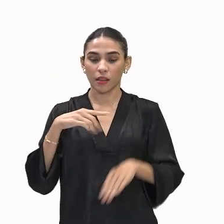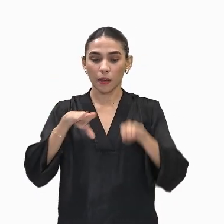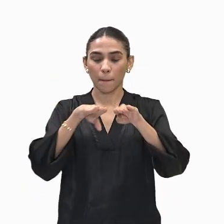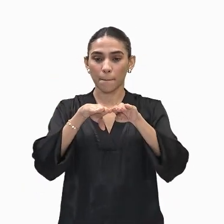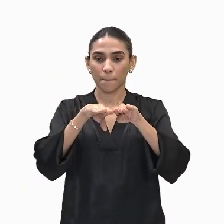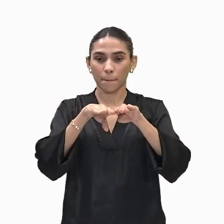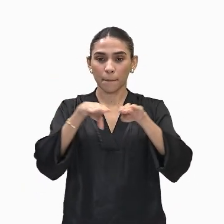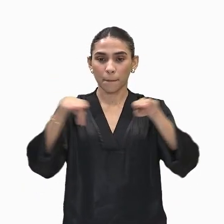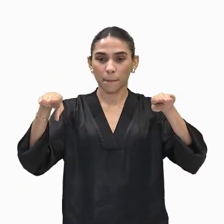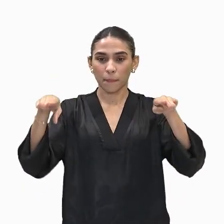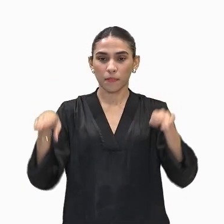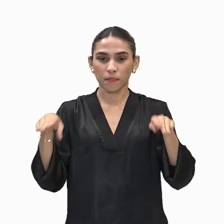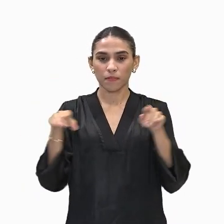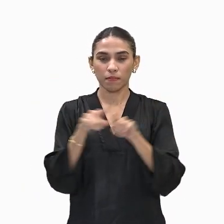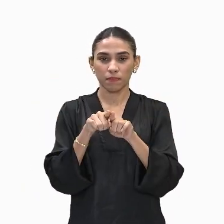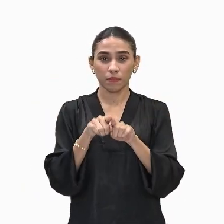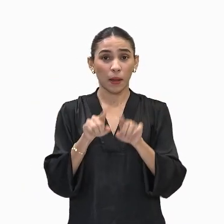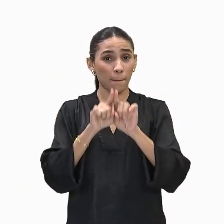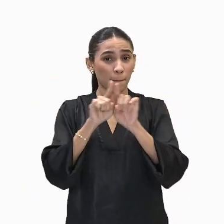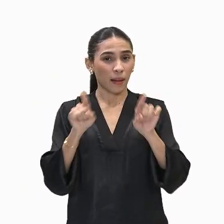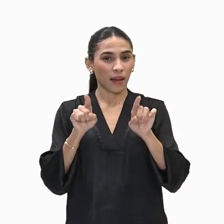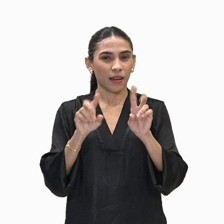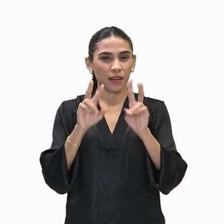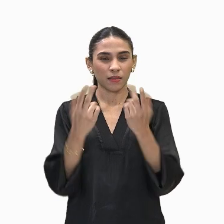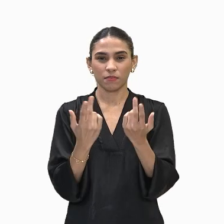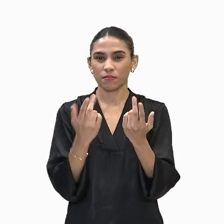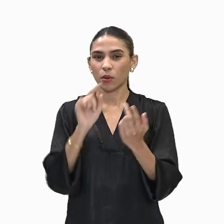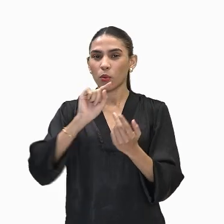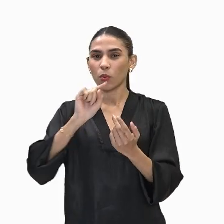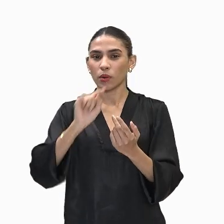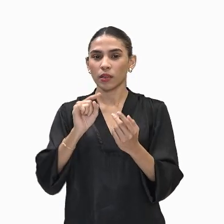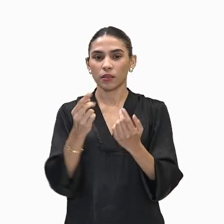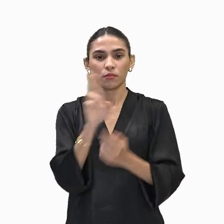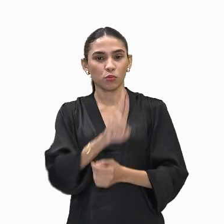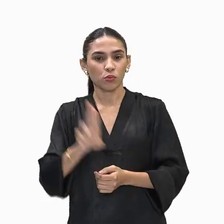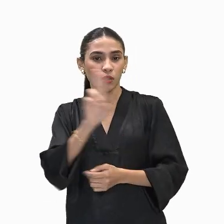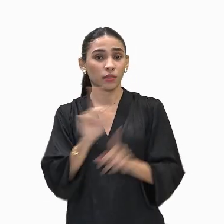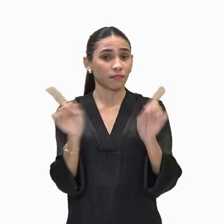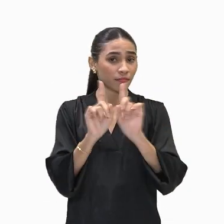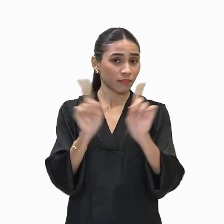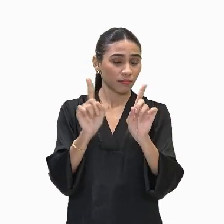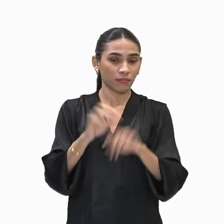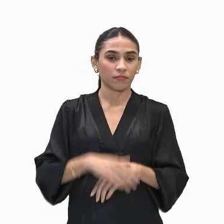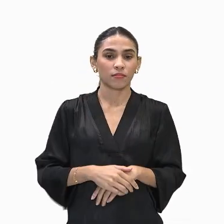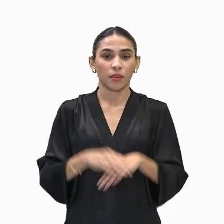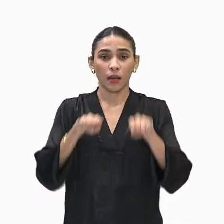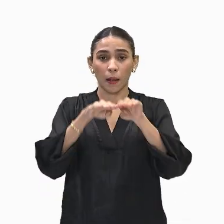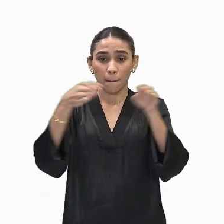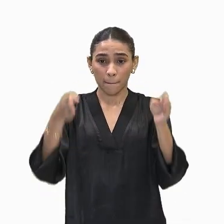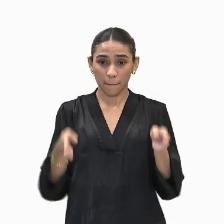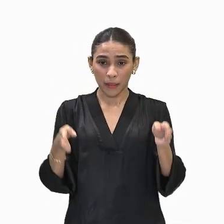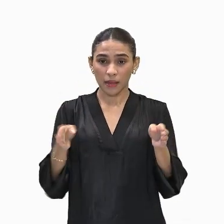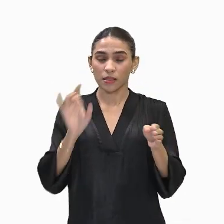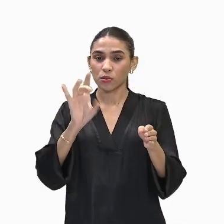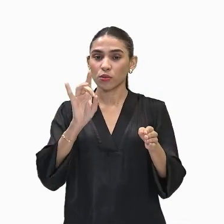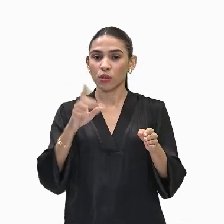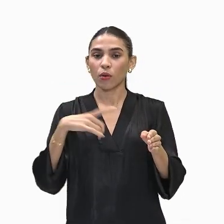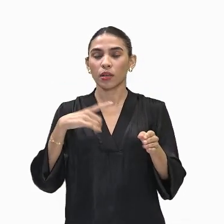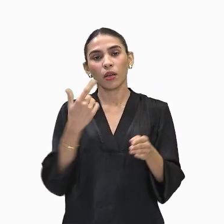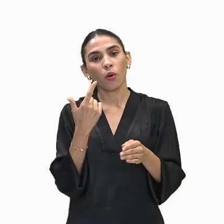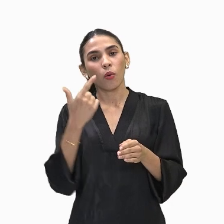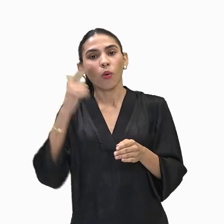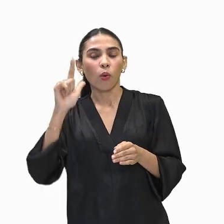montada, mas essa mesa não era para ser utilizada. Essa mesa estava trazendo